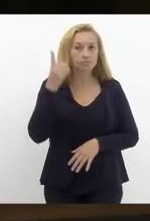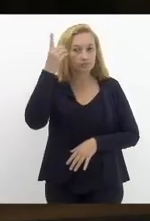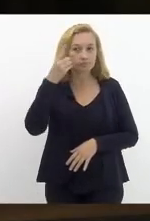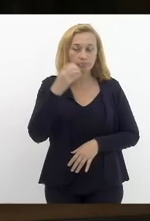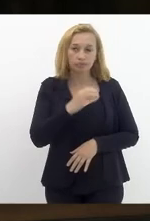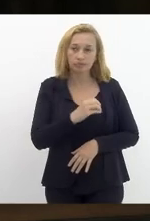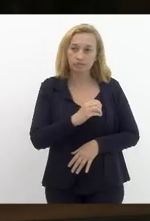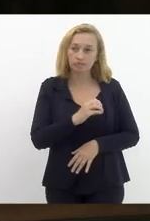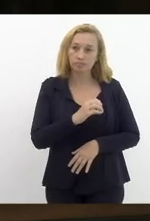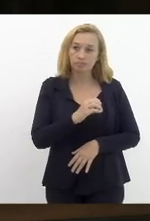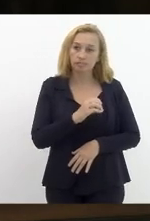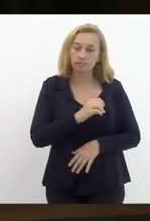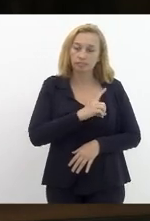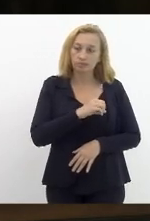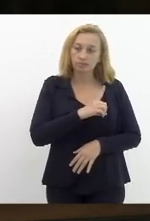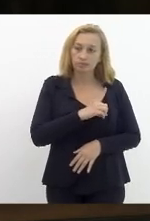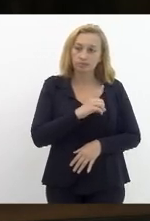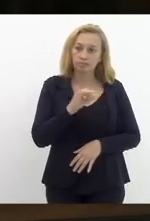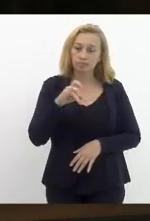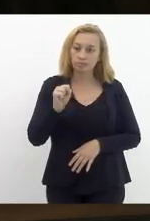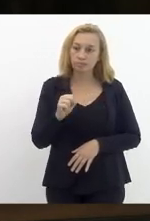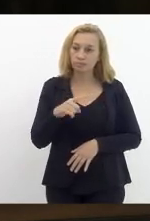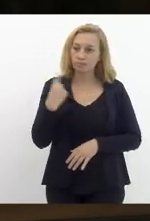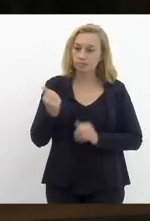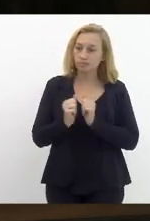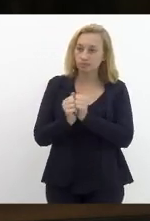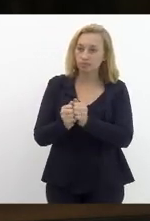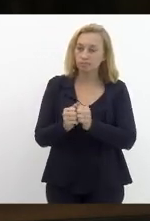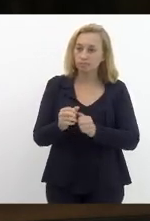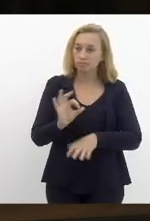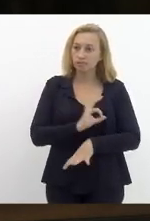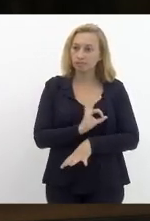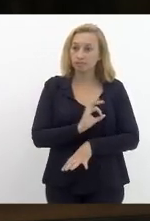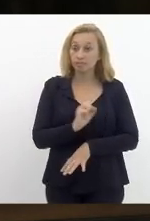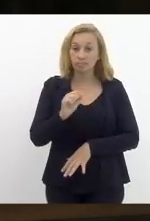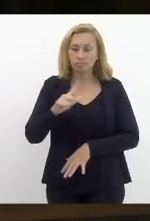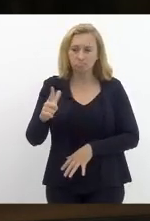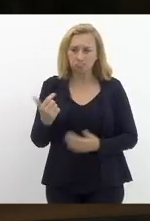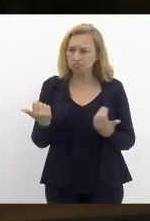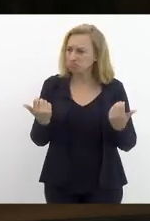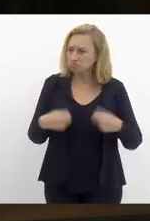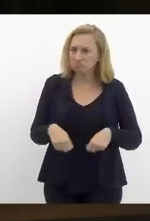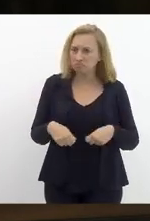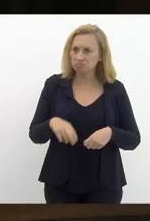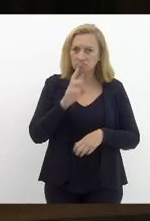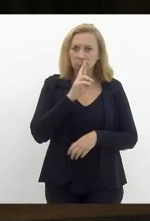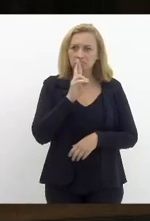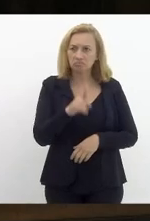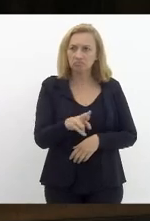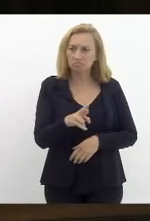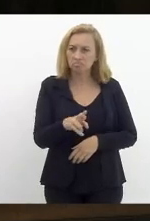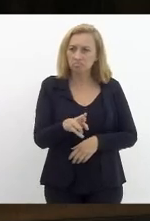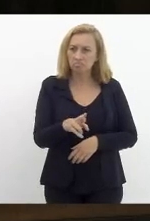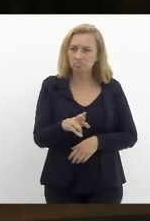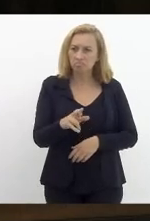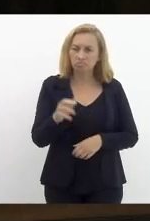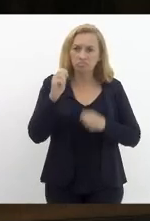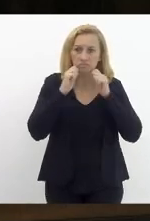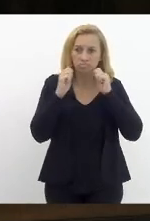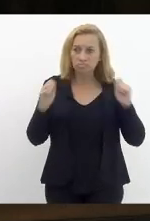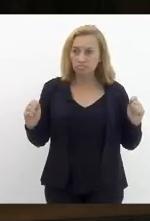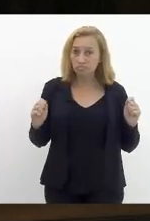Augusto. Nós estamos sempre do lado da Polícia Civil. Não precisamos de uma resposta de uma assessoria.